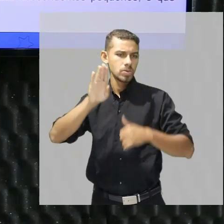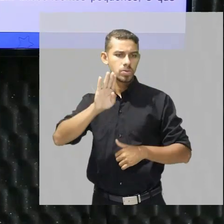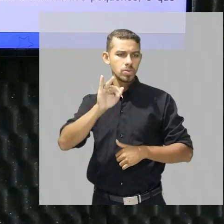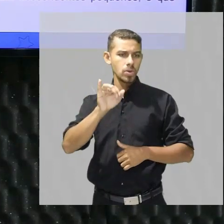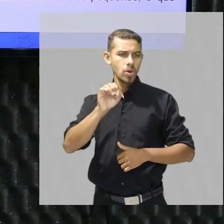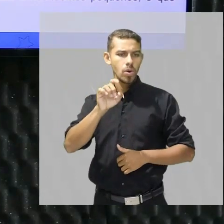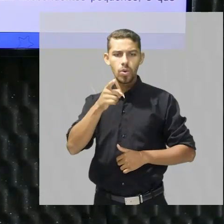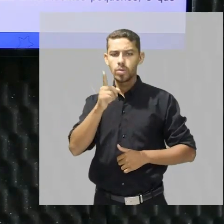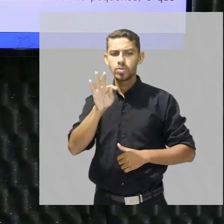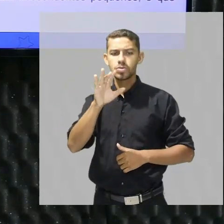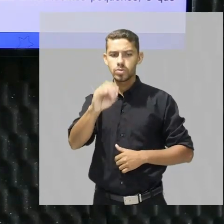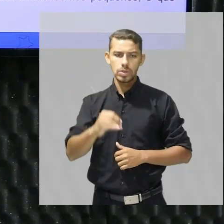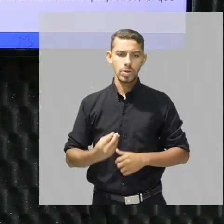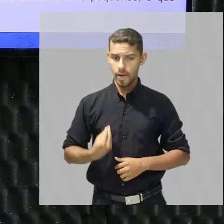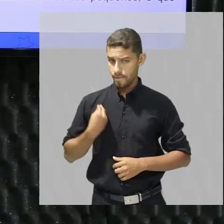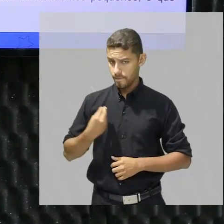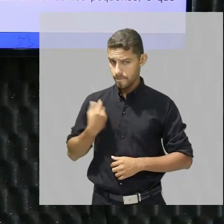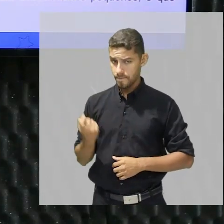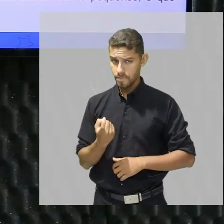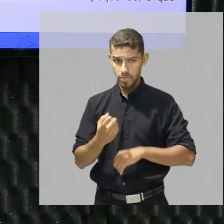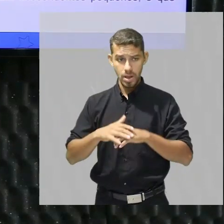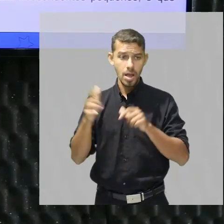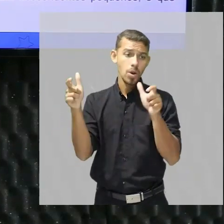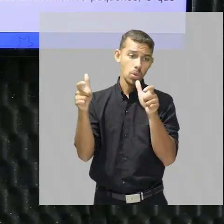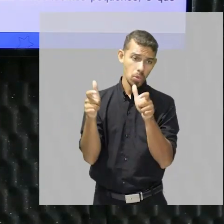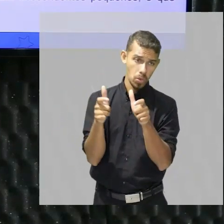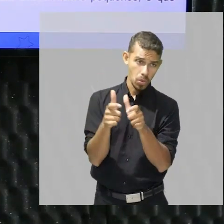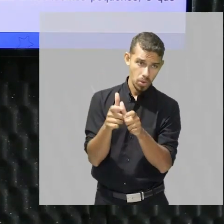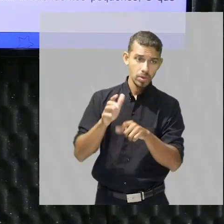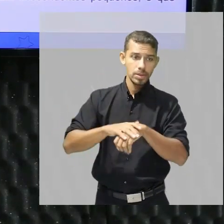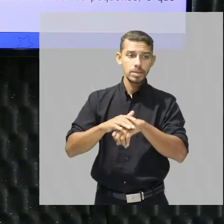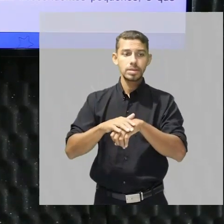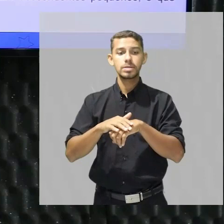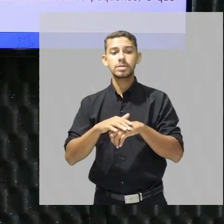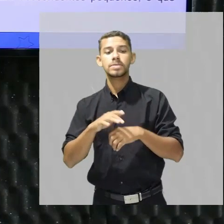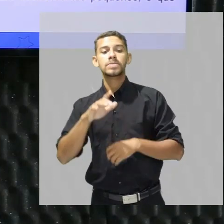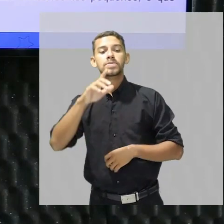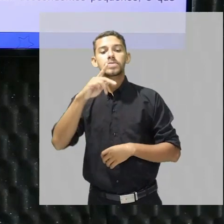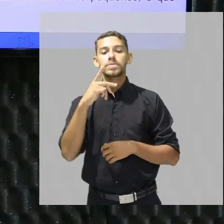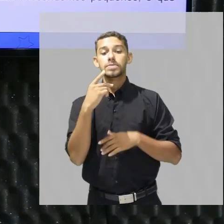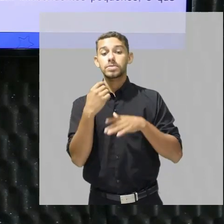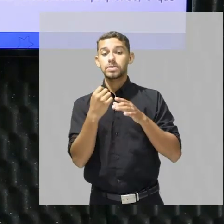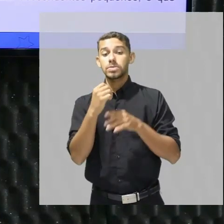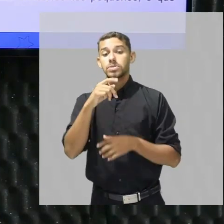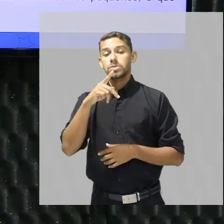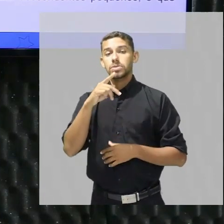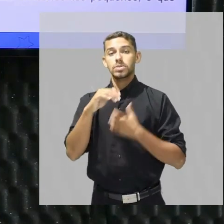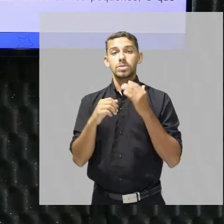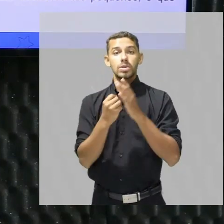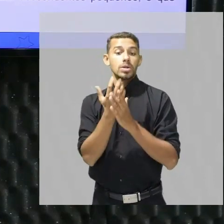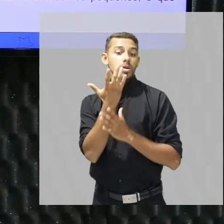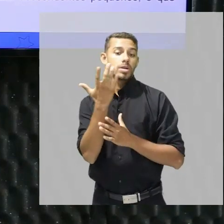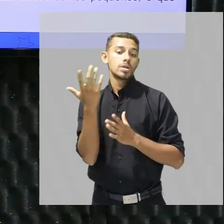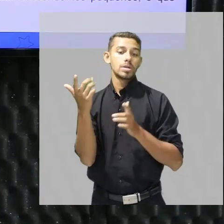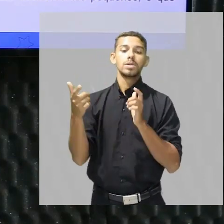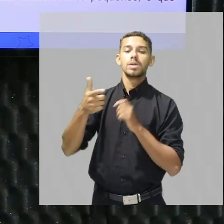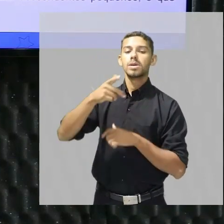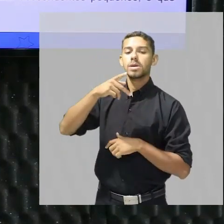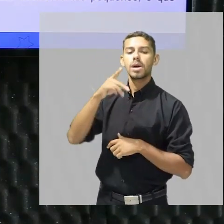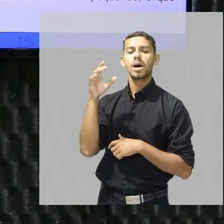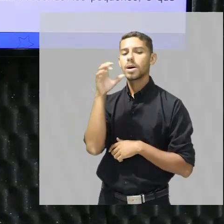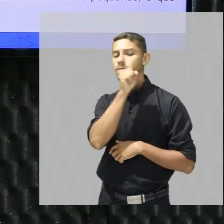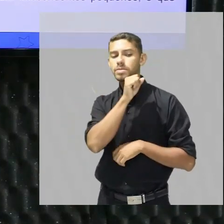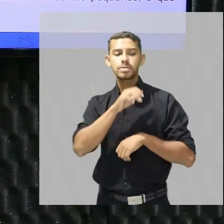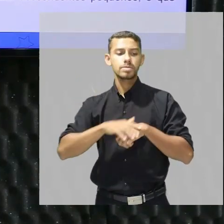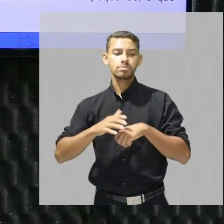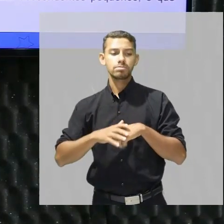a duração de vida na estratégia 1 é curta, com reprodução precoce, os descendentes muitos e com tamanho